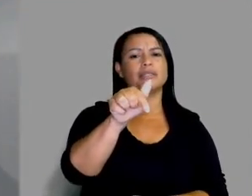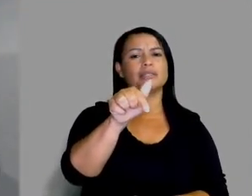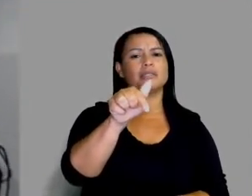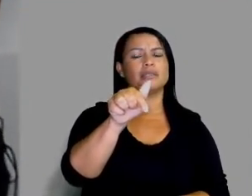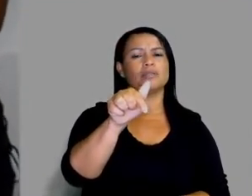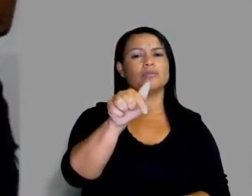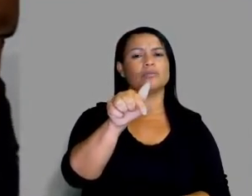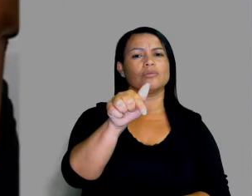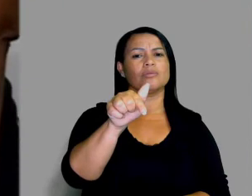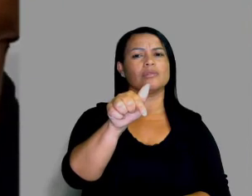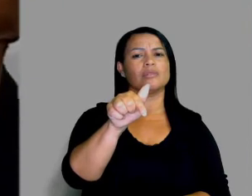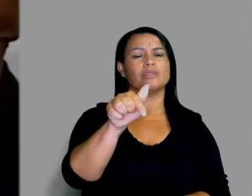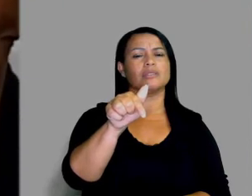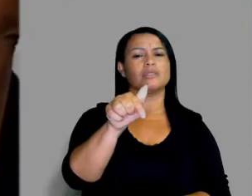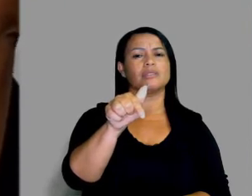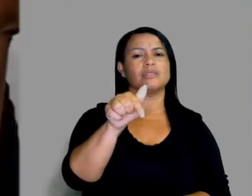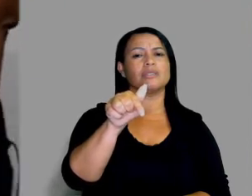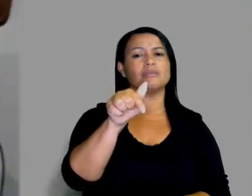700